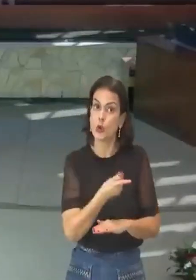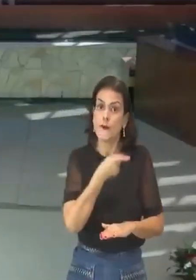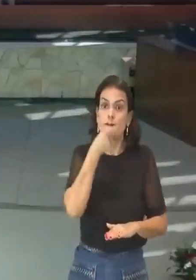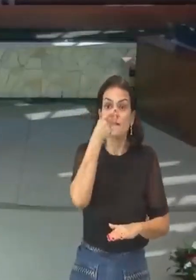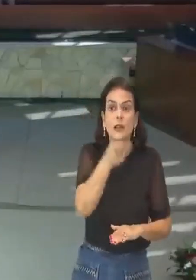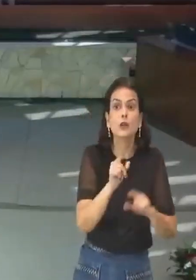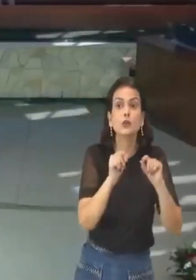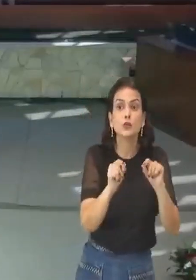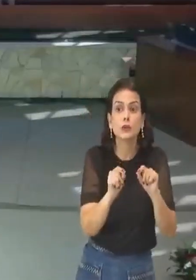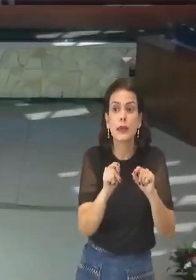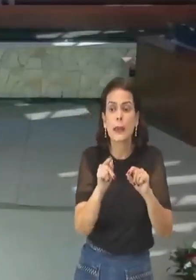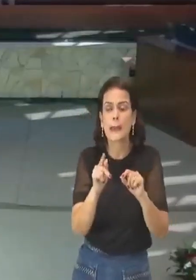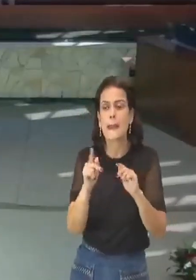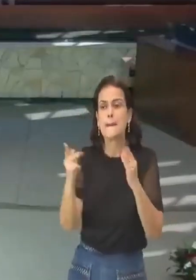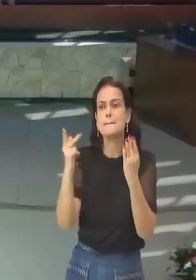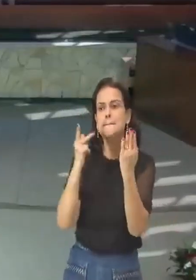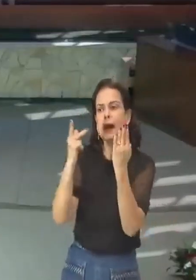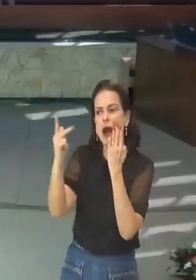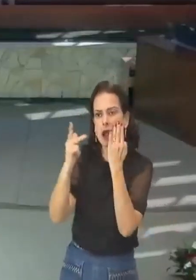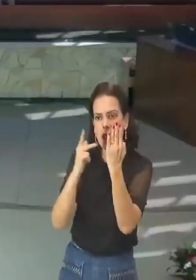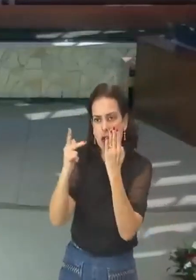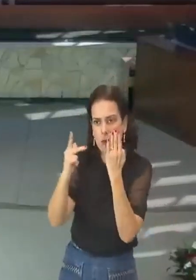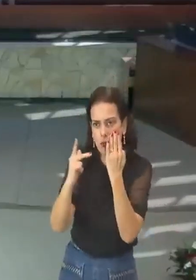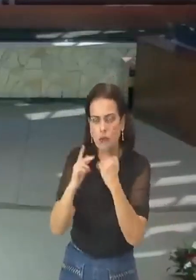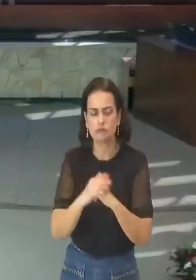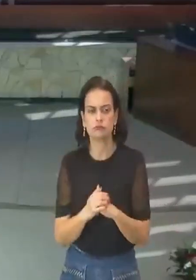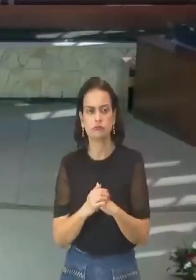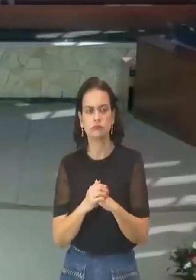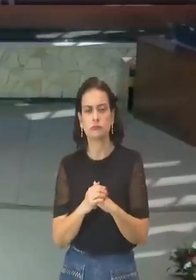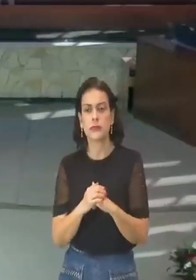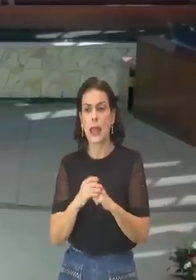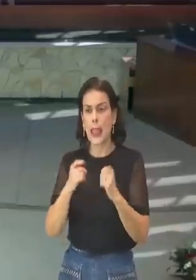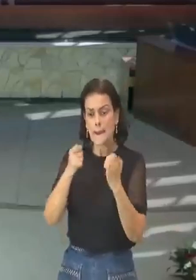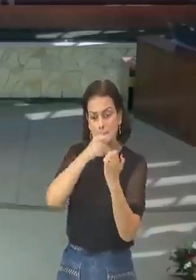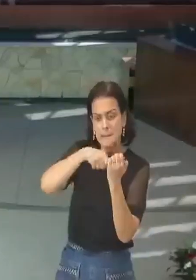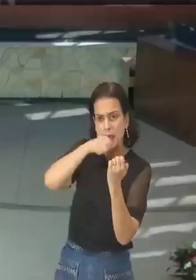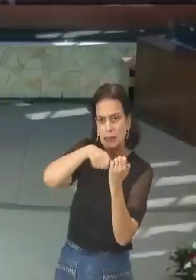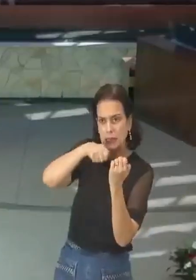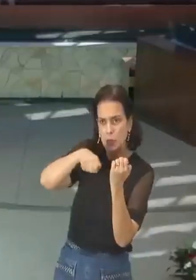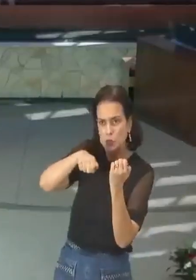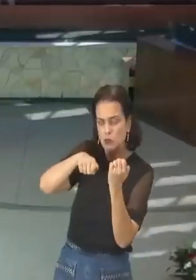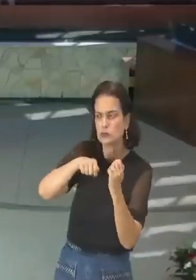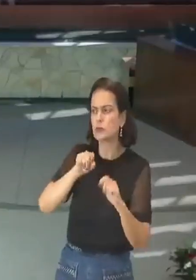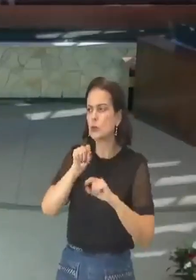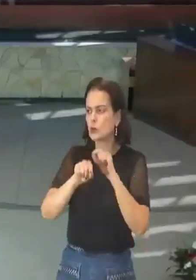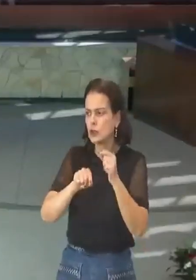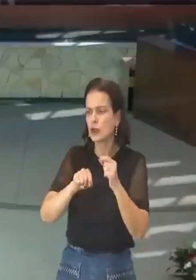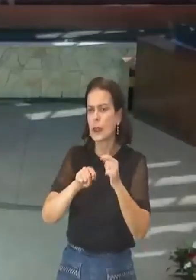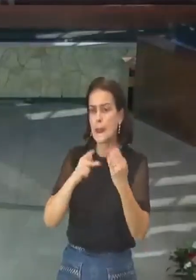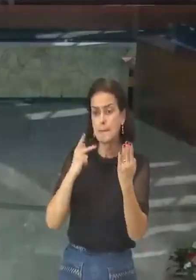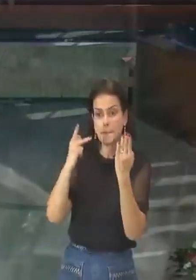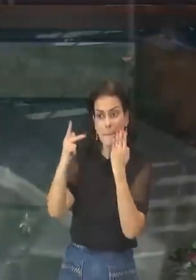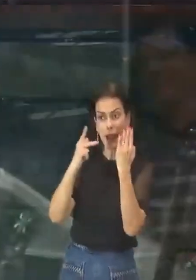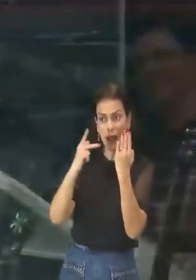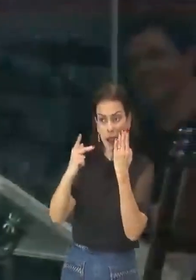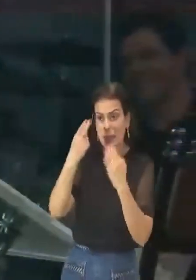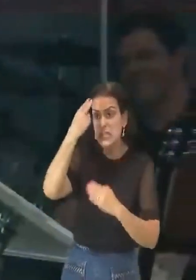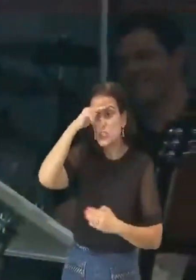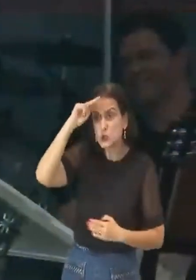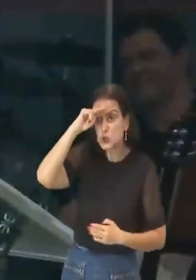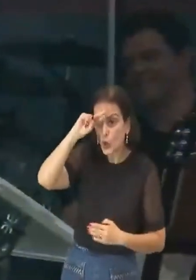falando de uma parábola. Todo o capítulo de Mateus é formado por parábolas. Parábolas são